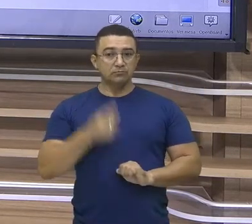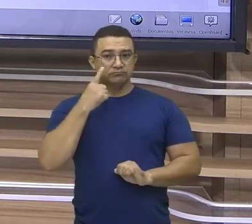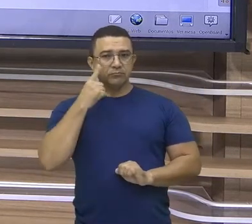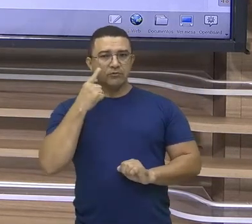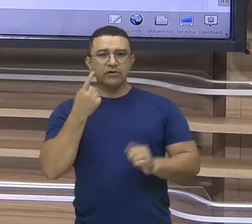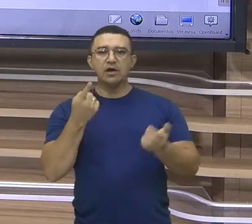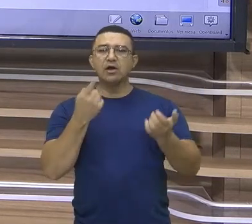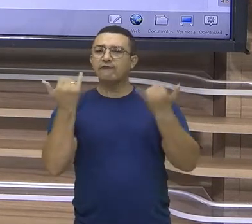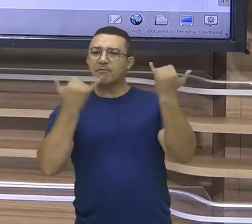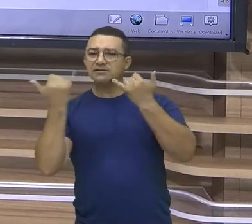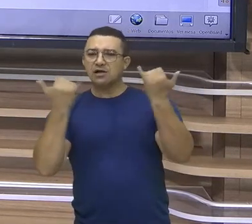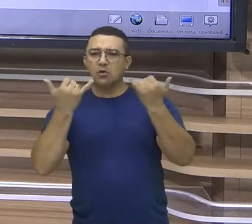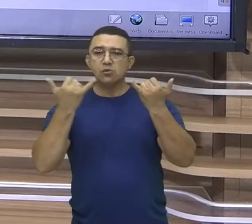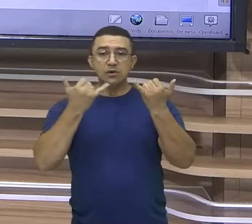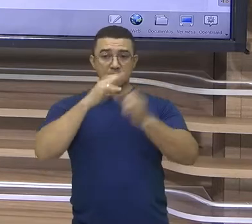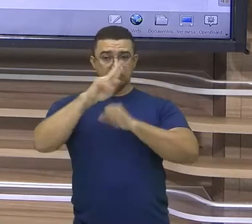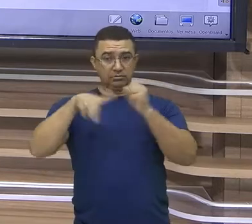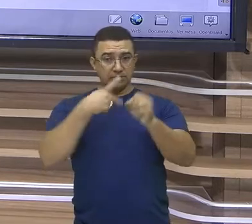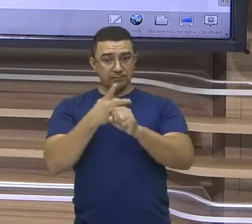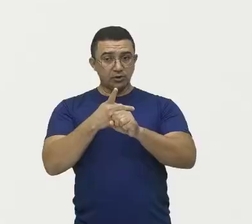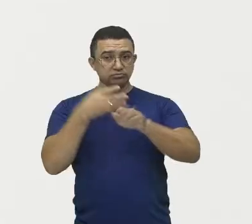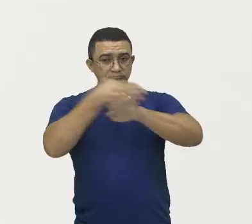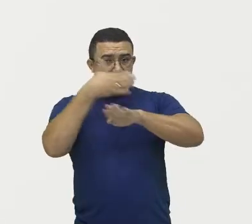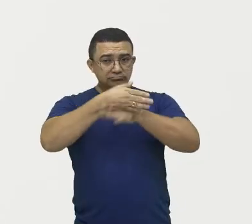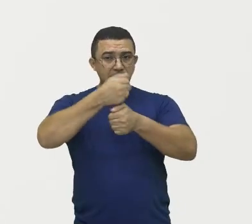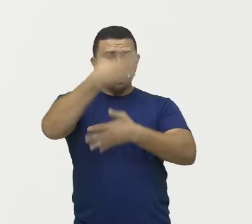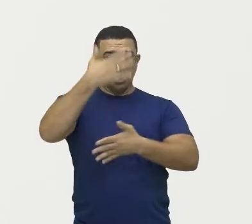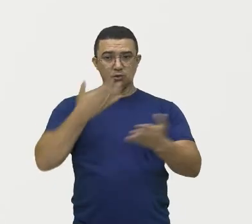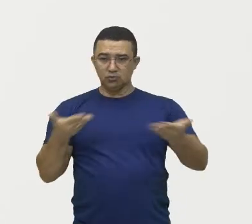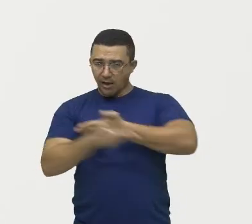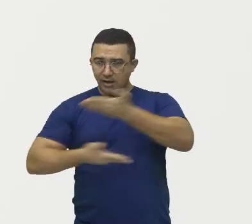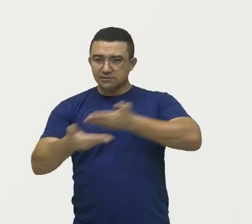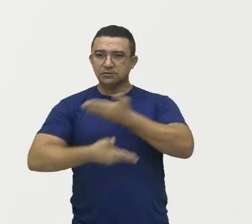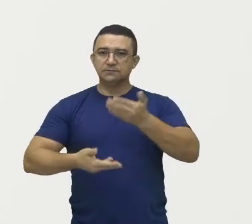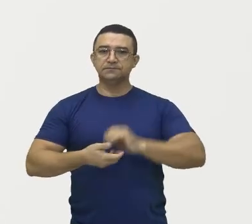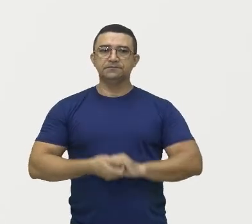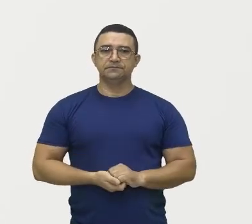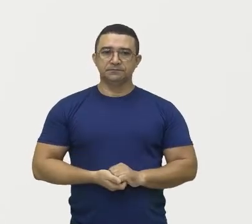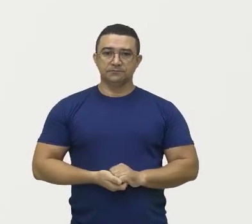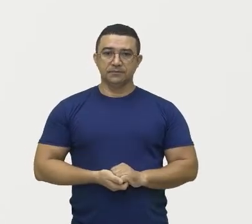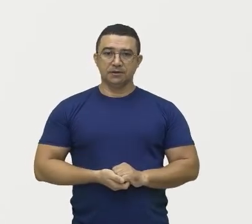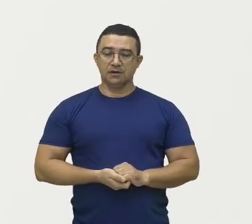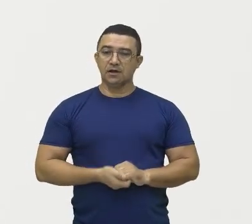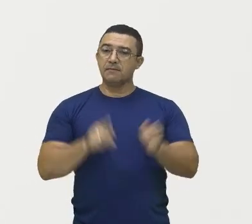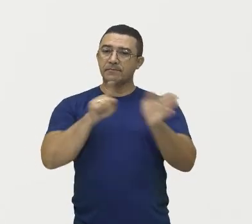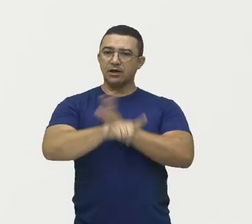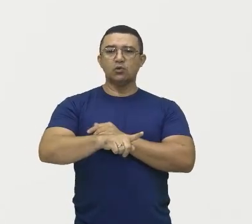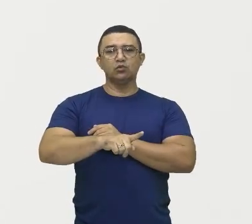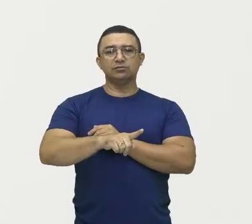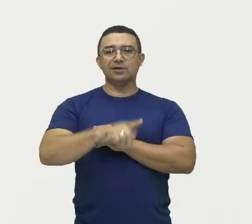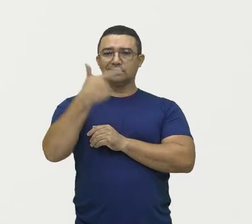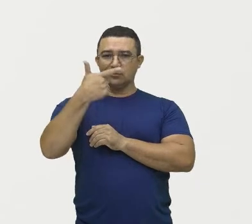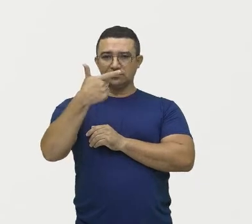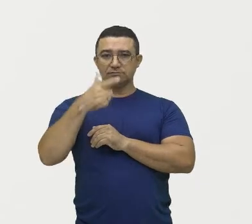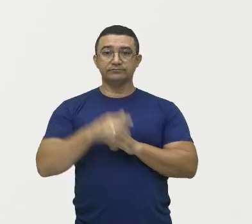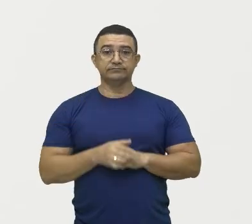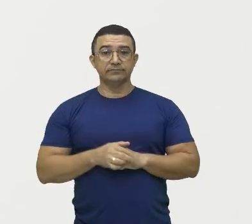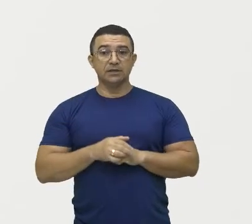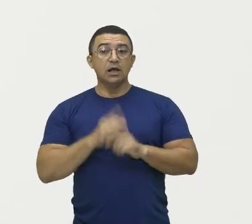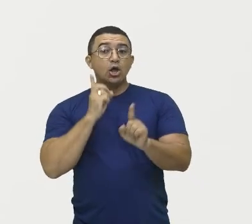vai trazer aí algumas respostas dos nossos alunos. Vamos lá? Dar uma olhadinha na nossa questão? Então, agora a pergunta era para encontrar a forma,